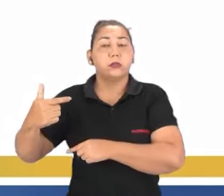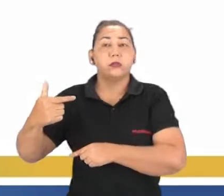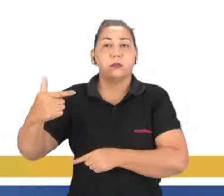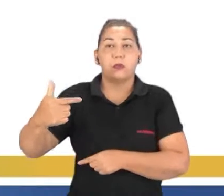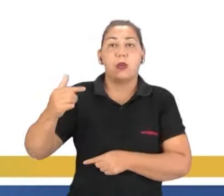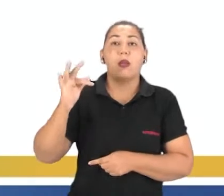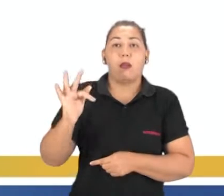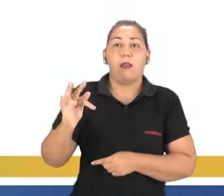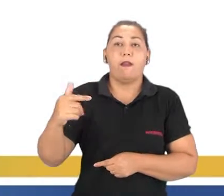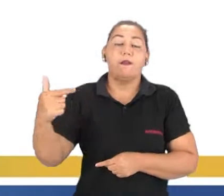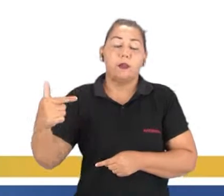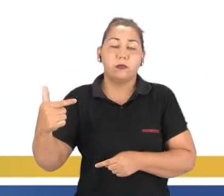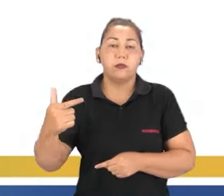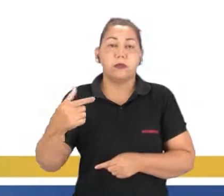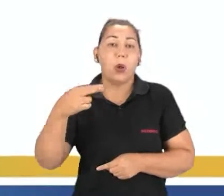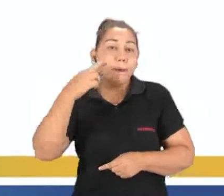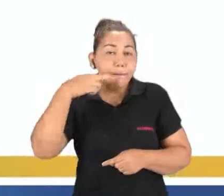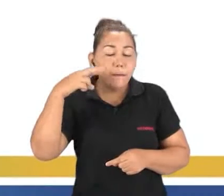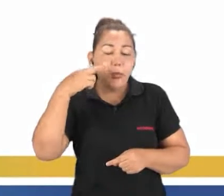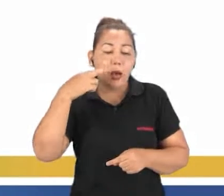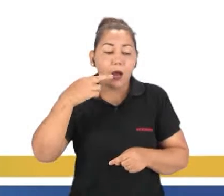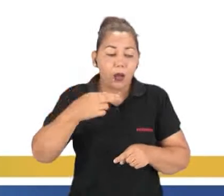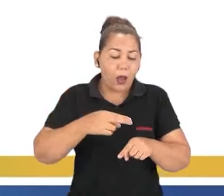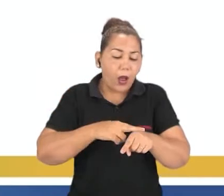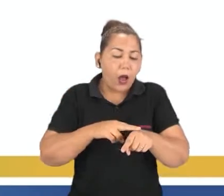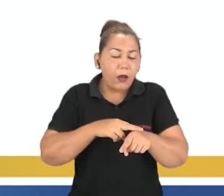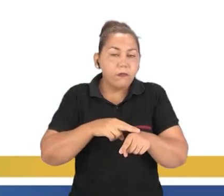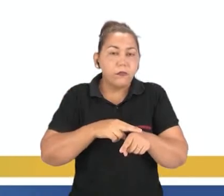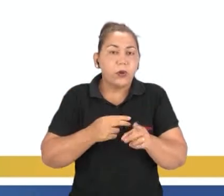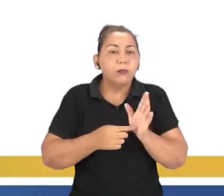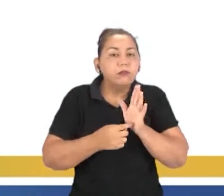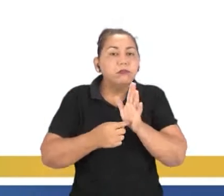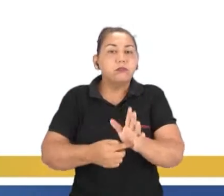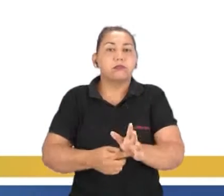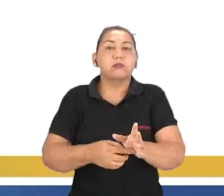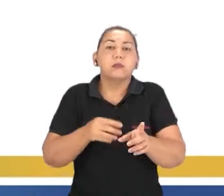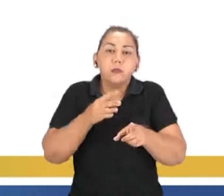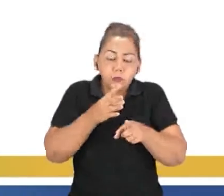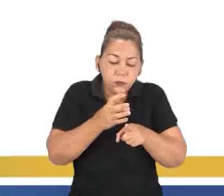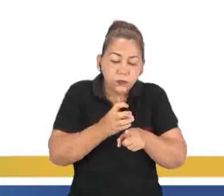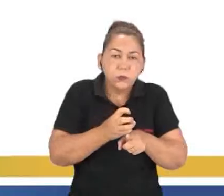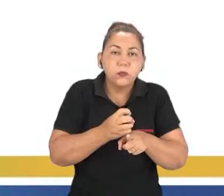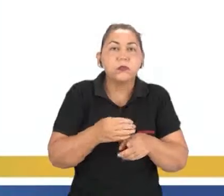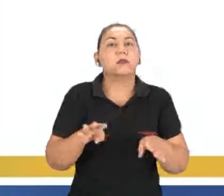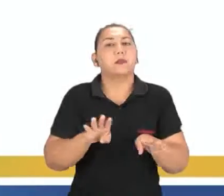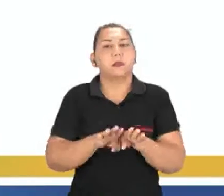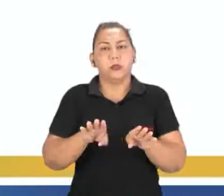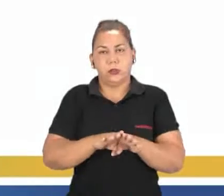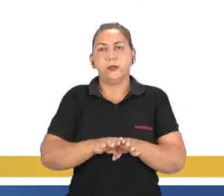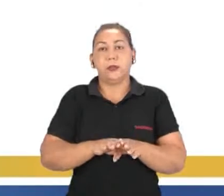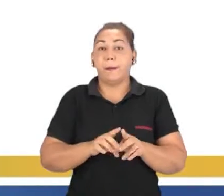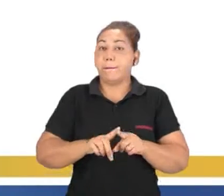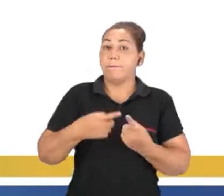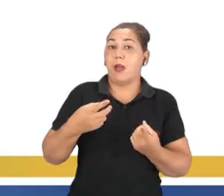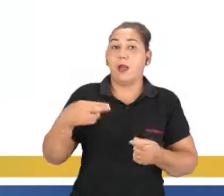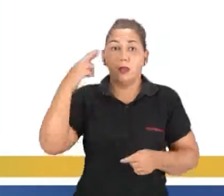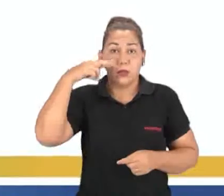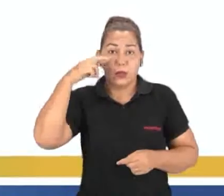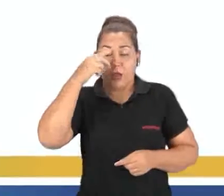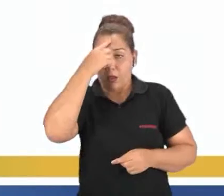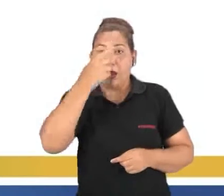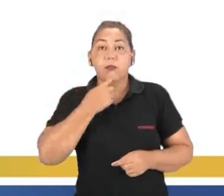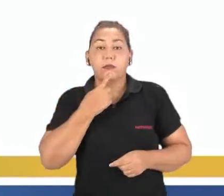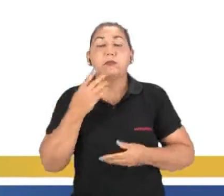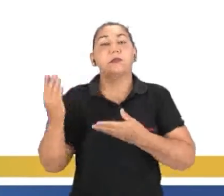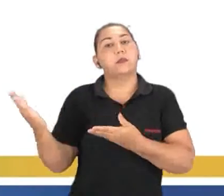que a coloração verde ela reaparecia e a textura rugosa também. Mas se vocês observarem aqui nessa imagem, não